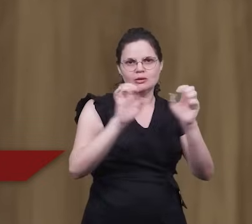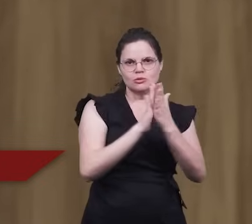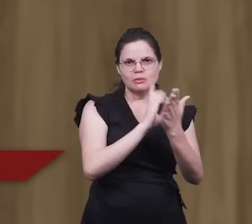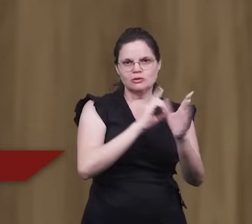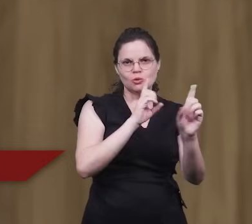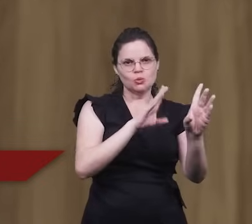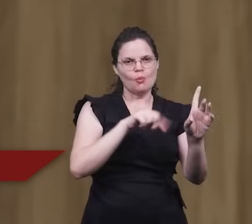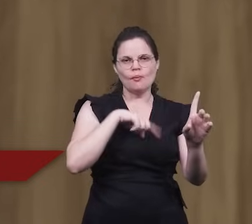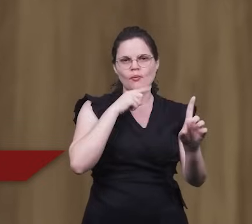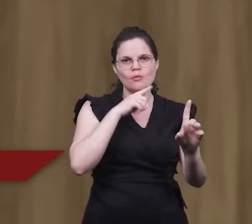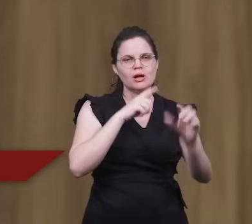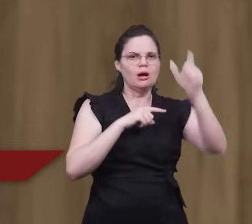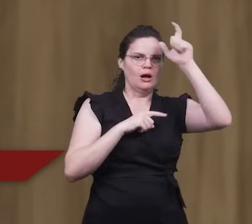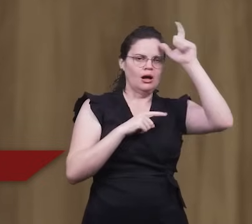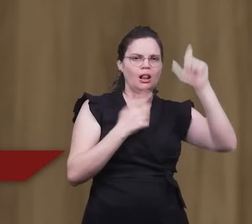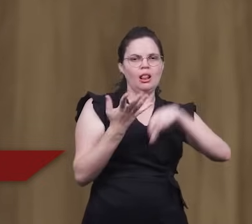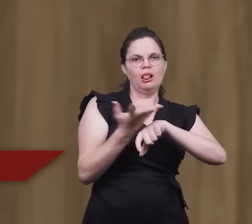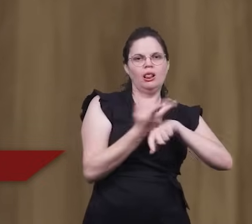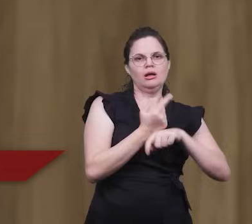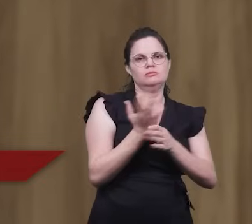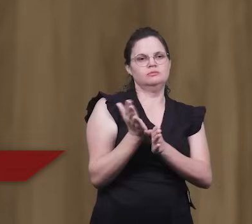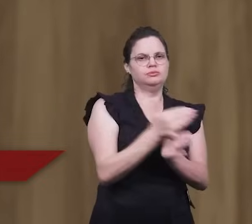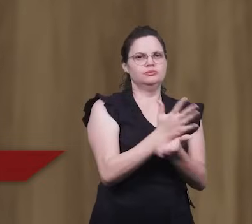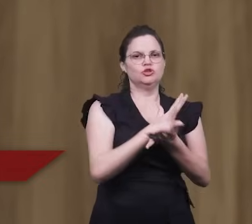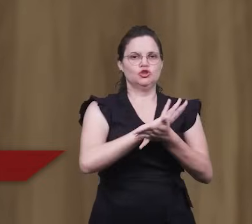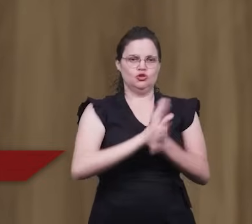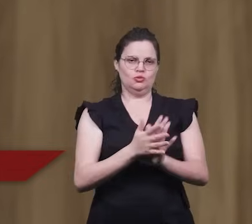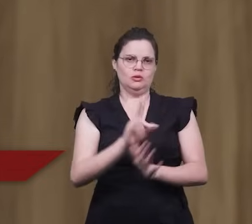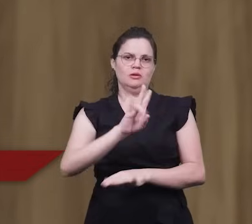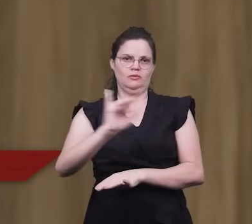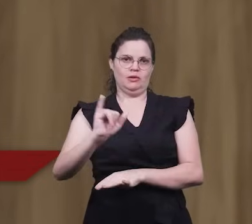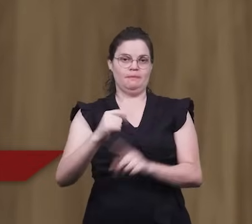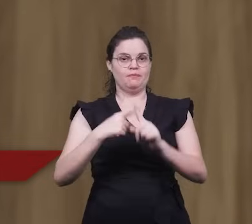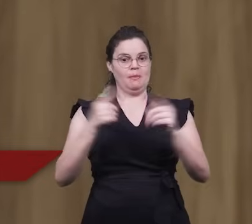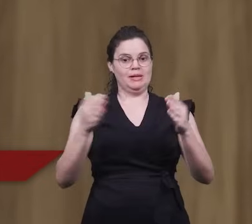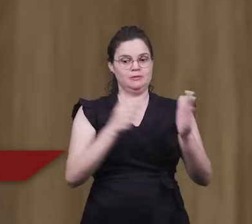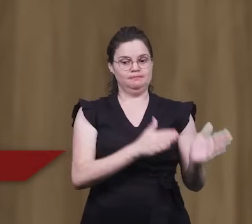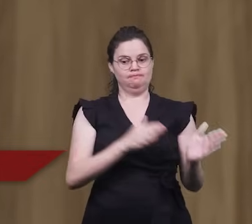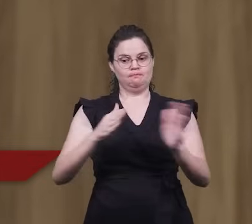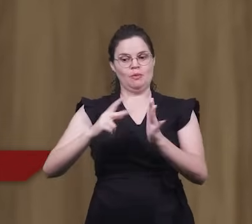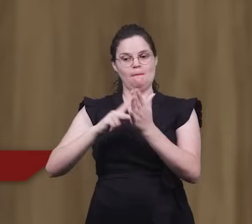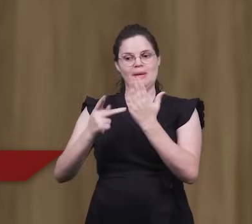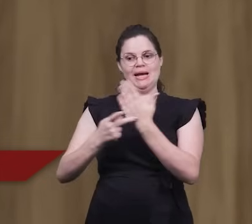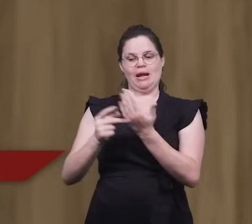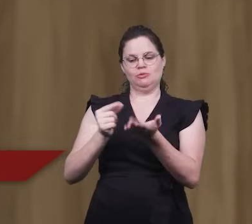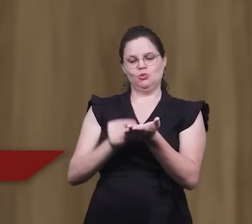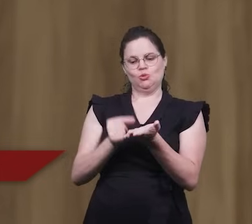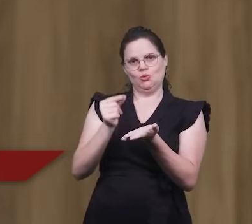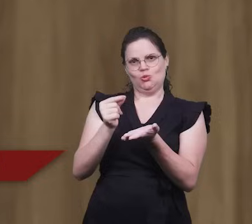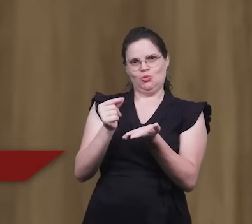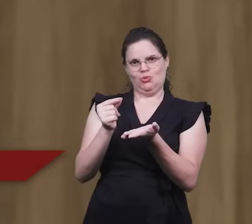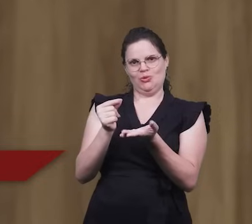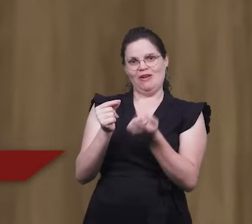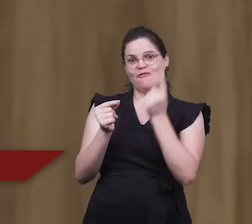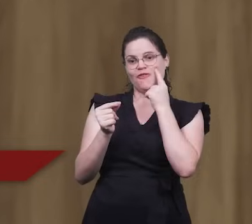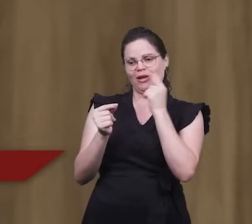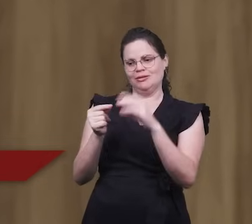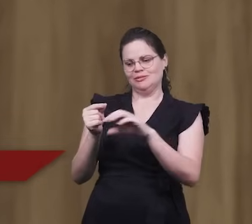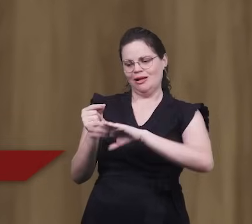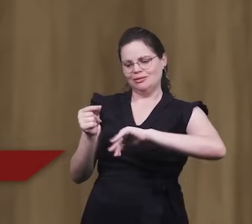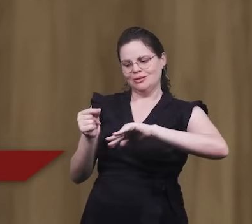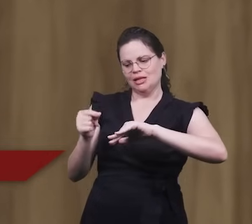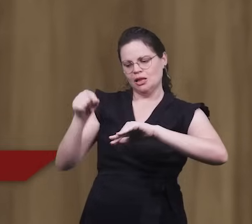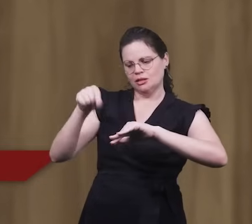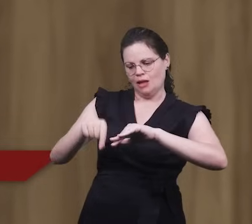de Pérgamo, nós temos a parábola do grão de mostarda, uma grande árvore, e voltam as aves.